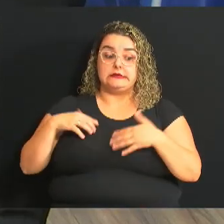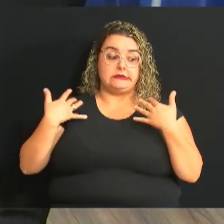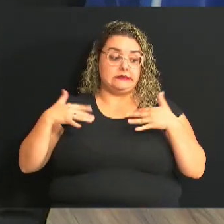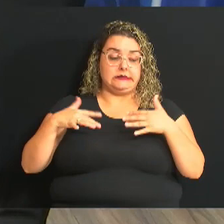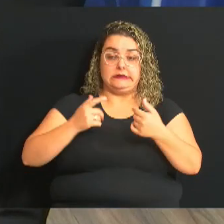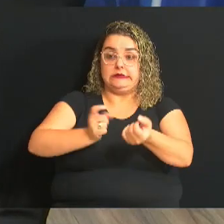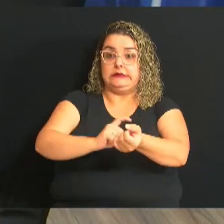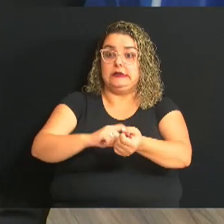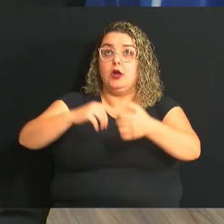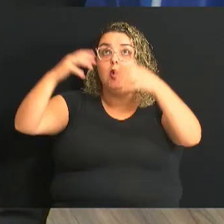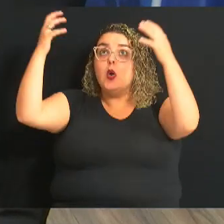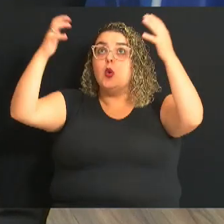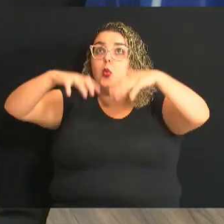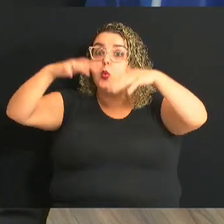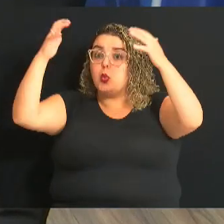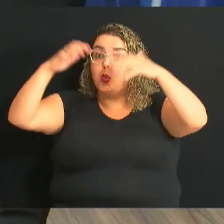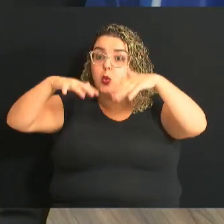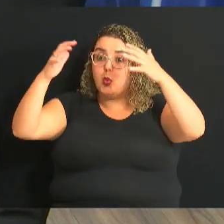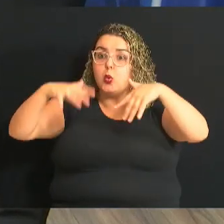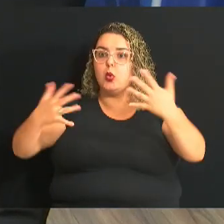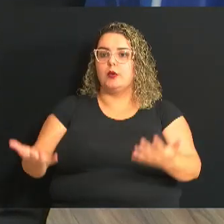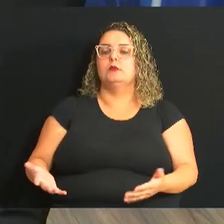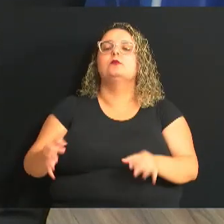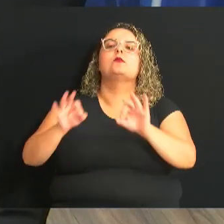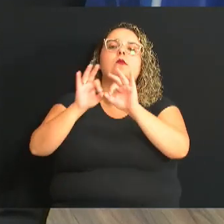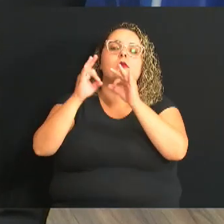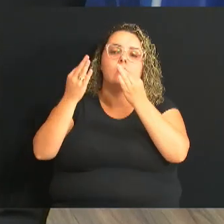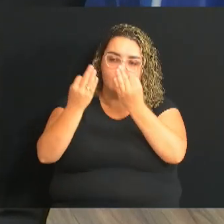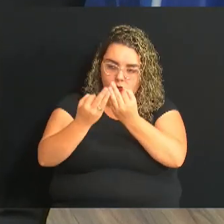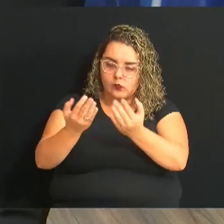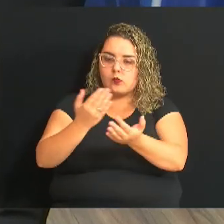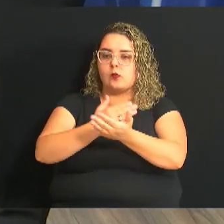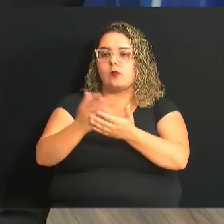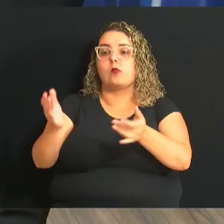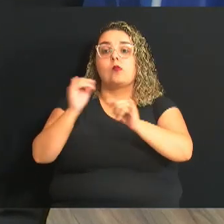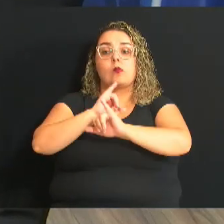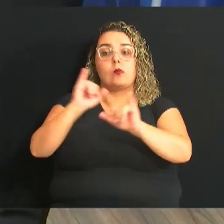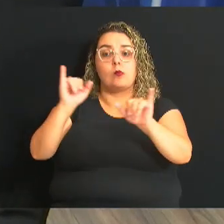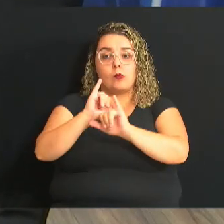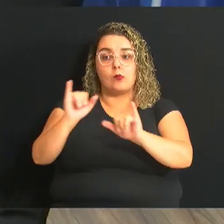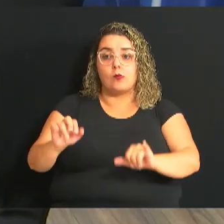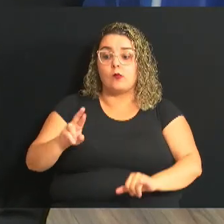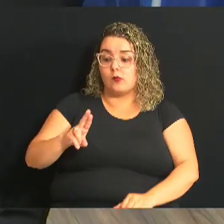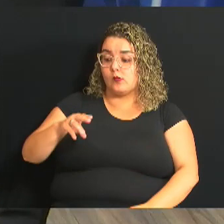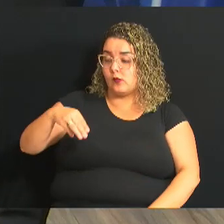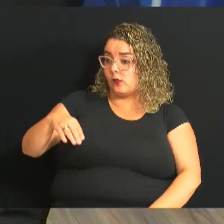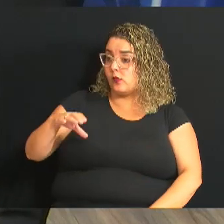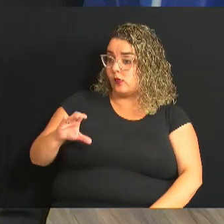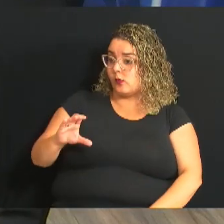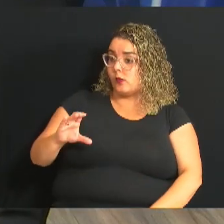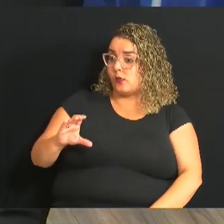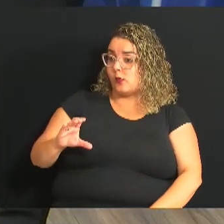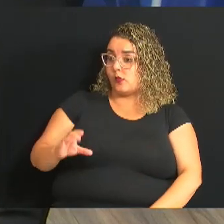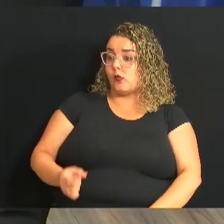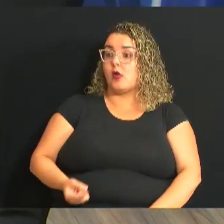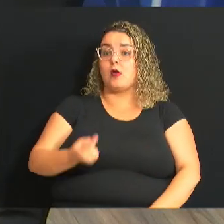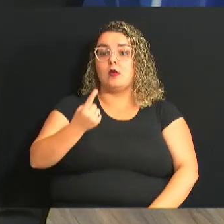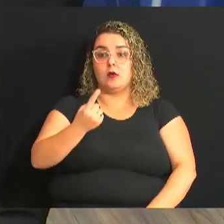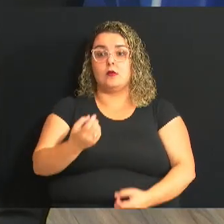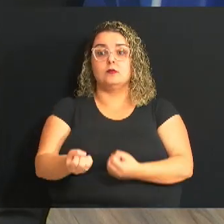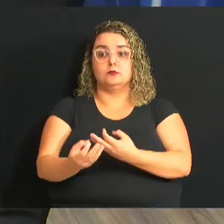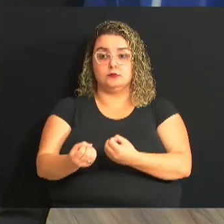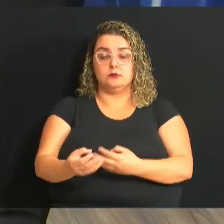chuva que caiu agora há pouco, os familiares também. Então a gente começa as notícias da Metrópole de Campinas com uma informação sobre